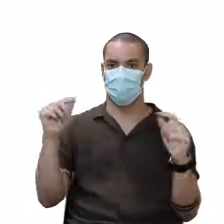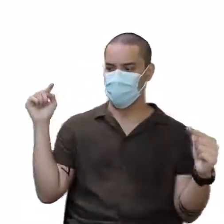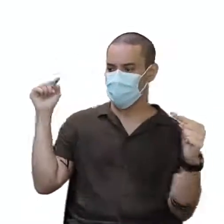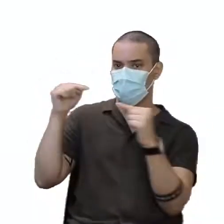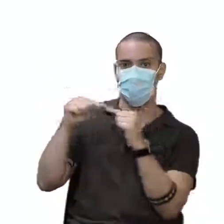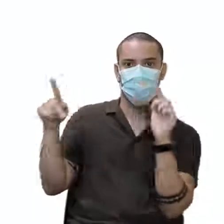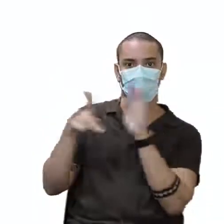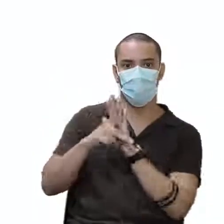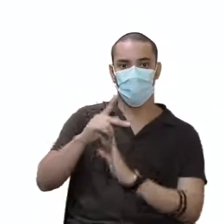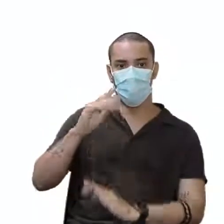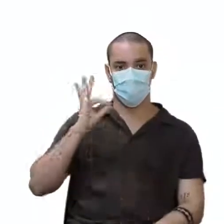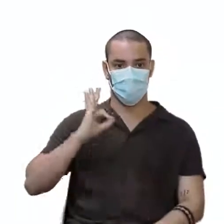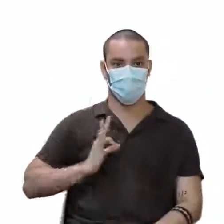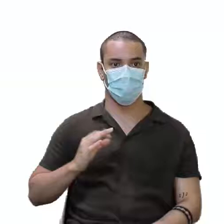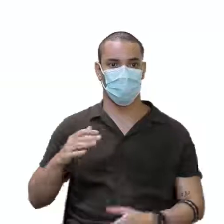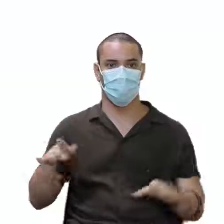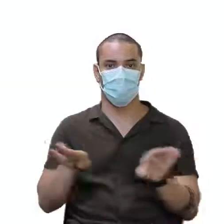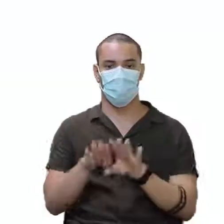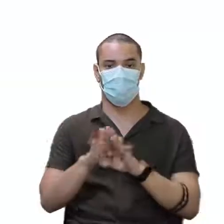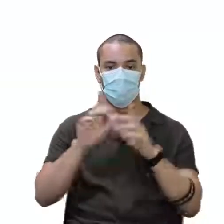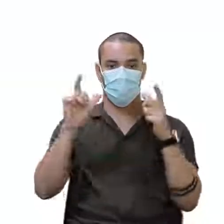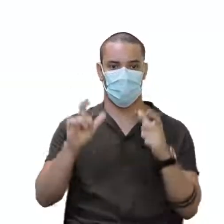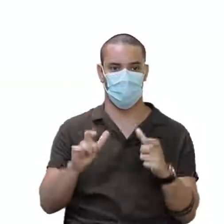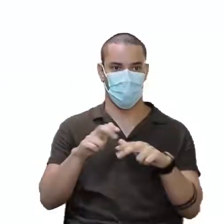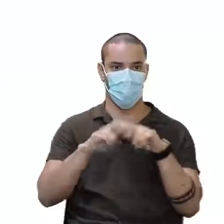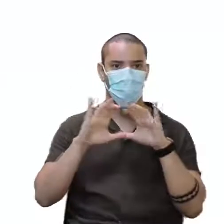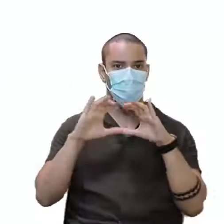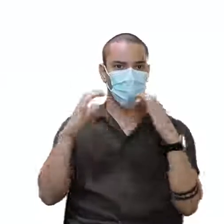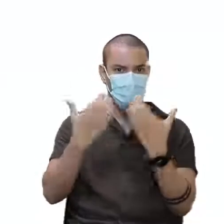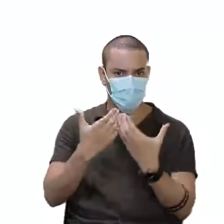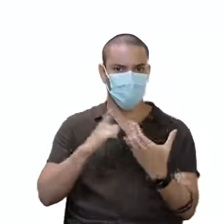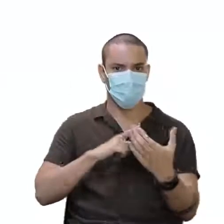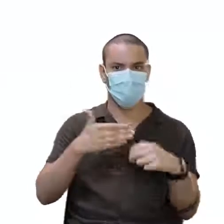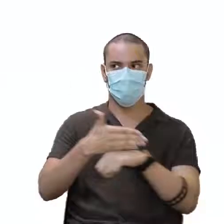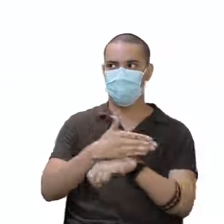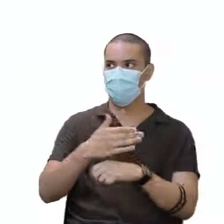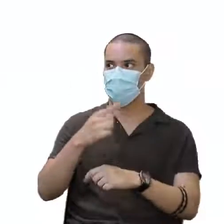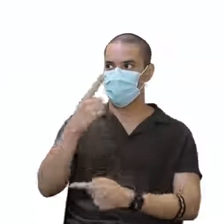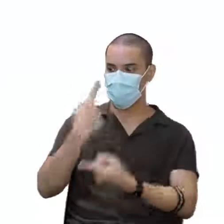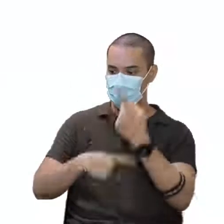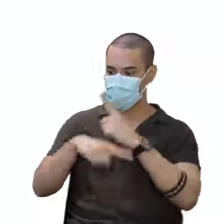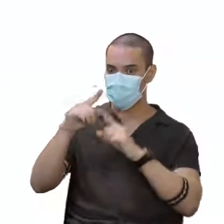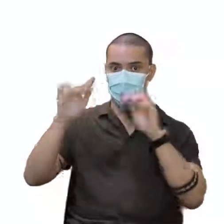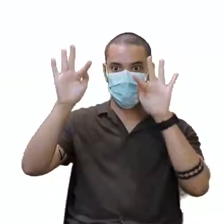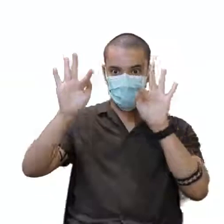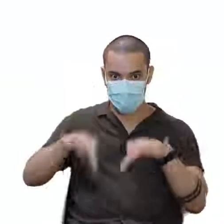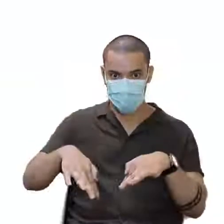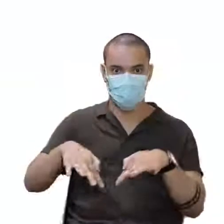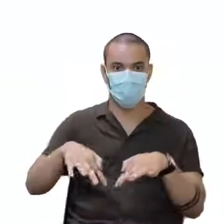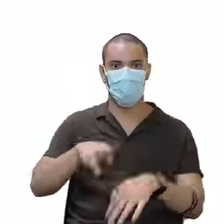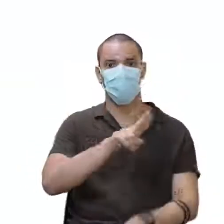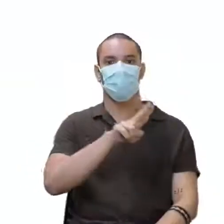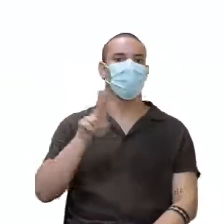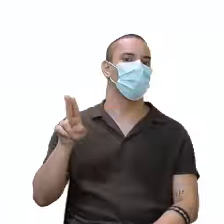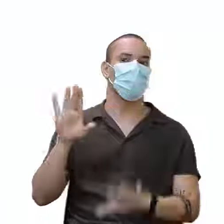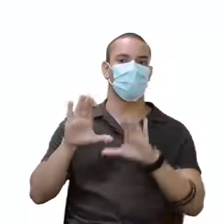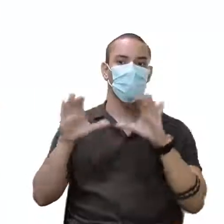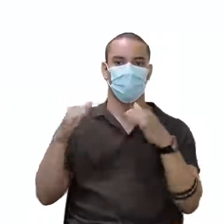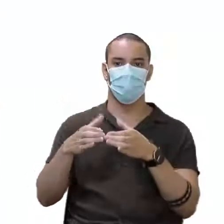compatível com as condições físicas do local. Essa comunidade é a etapa final do processo de sucessão, chamada de